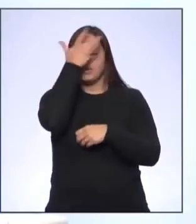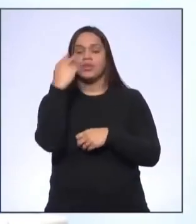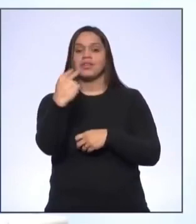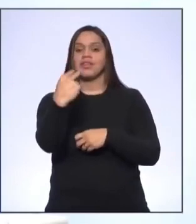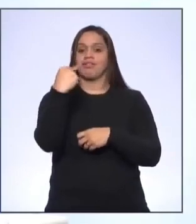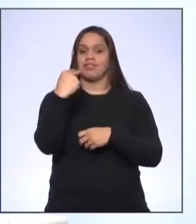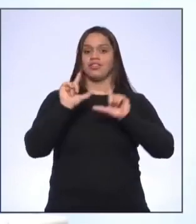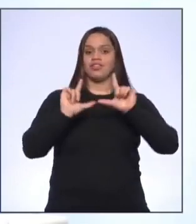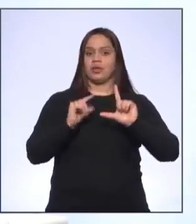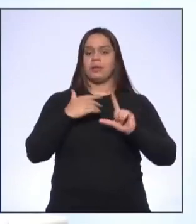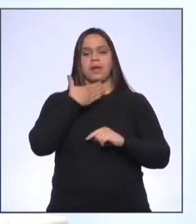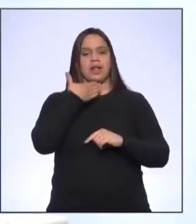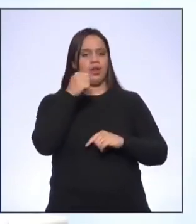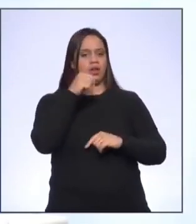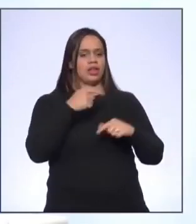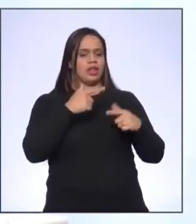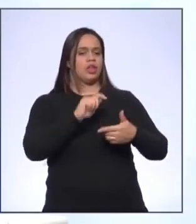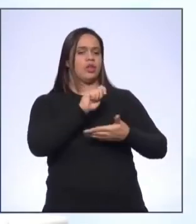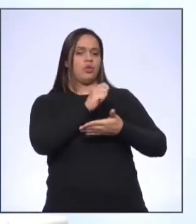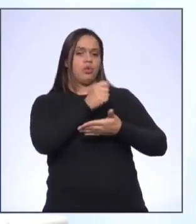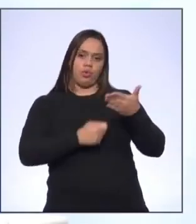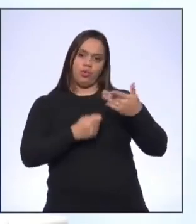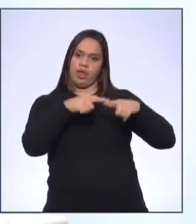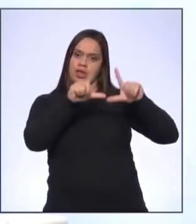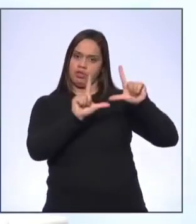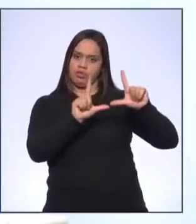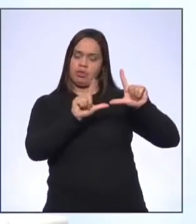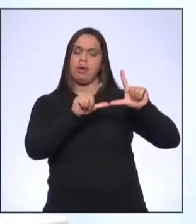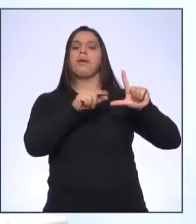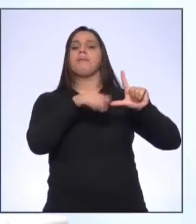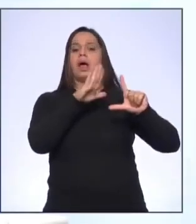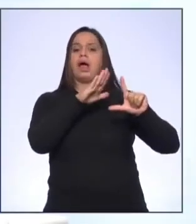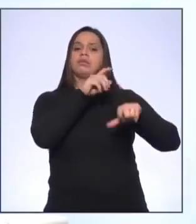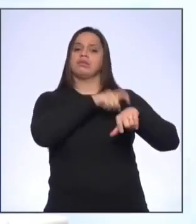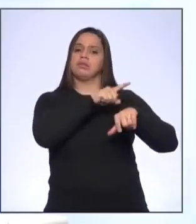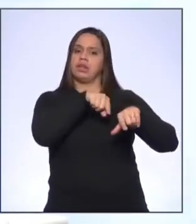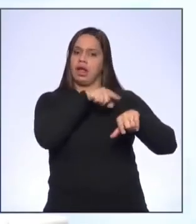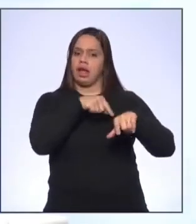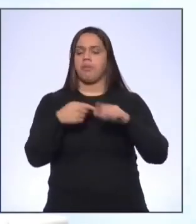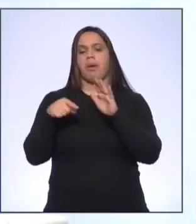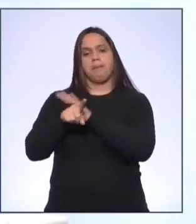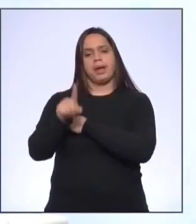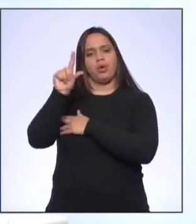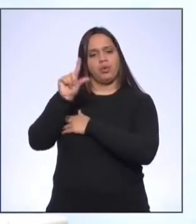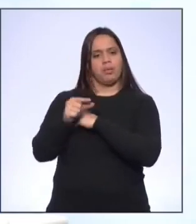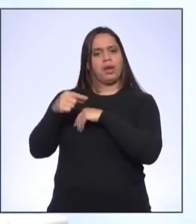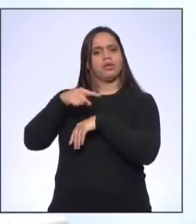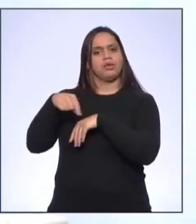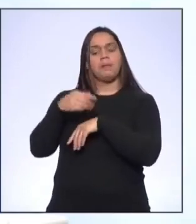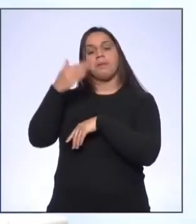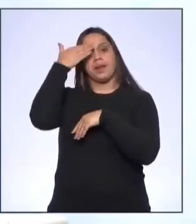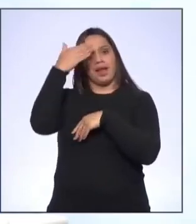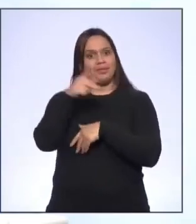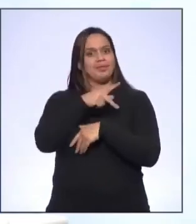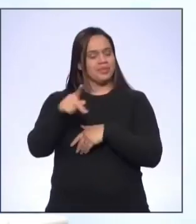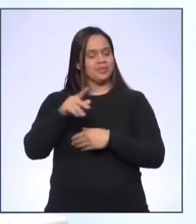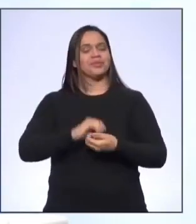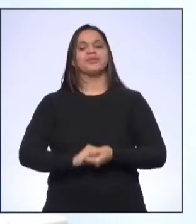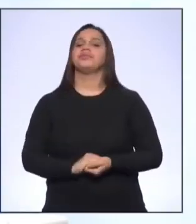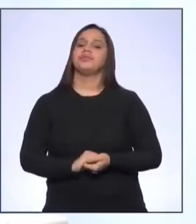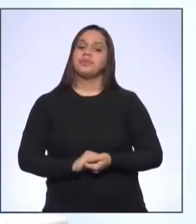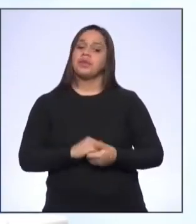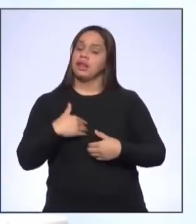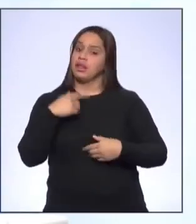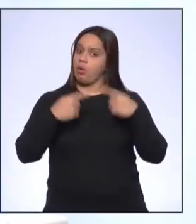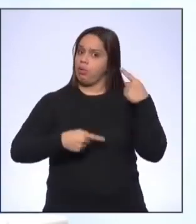aqui também, né? Deixar o texto mais tempo, né? A pergunta menos tempo. Ótimo, muito obrigado pela participação, professora. Então, olha só, o debate é